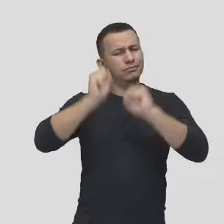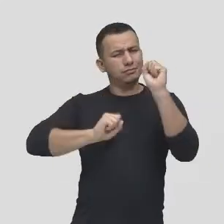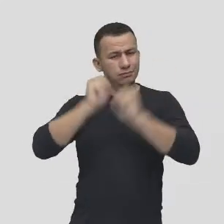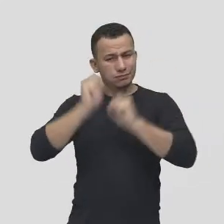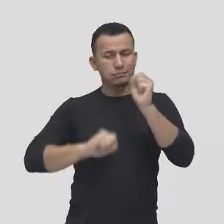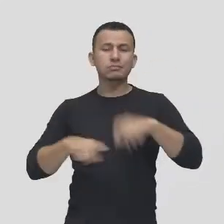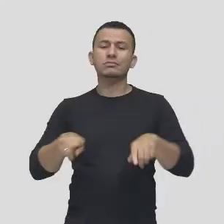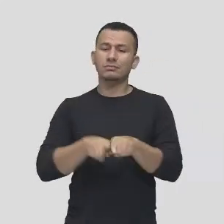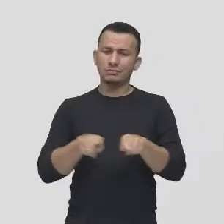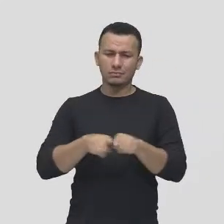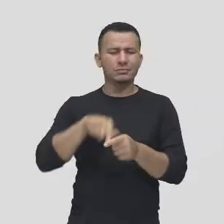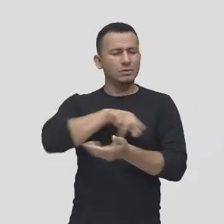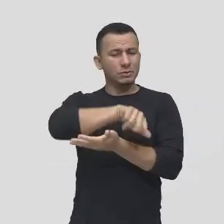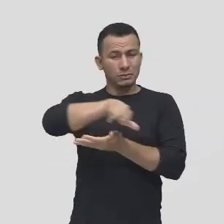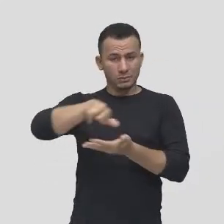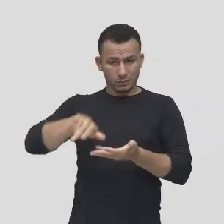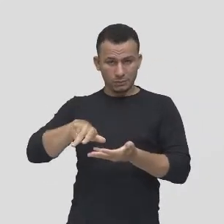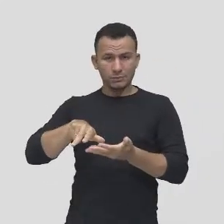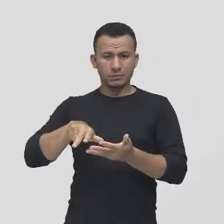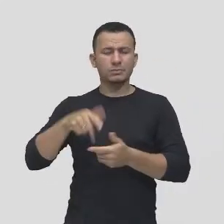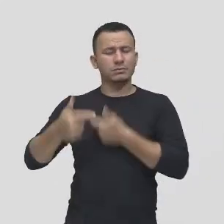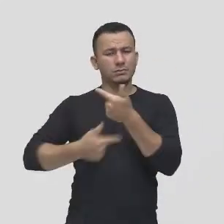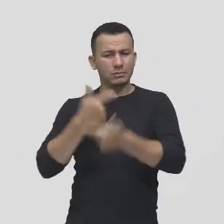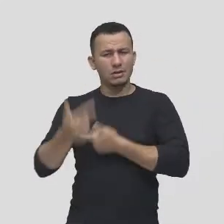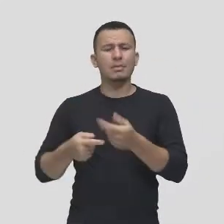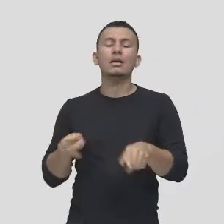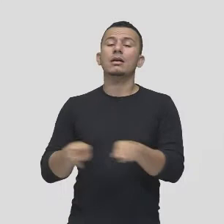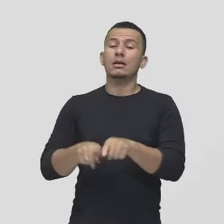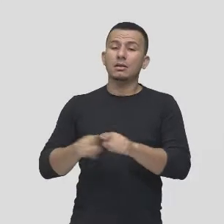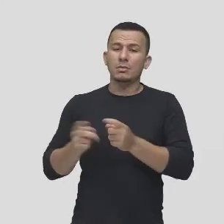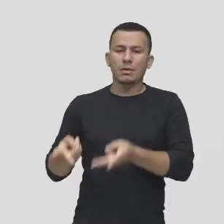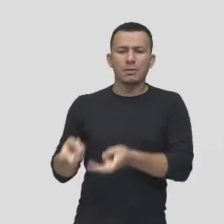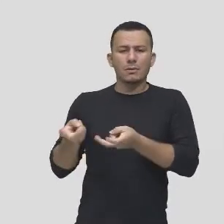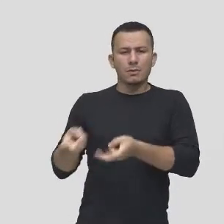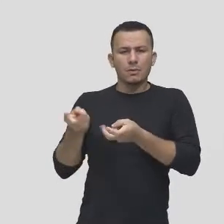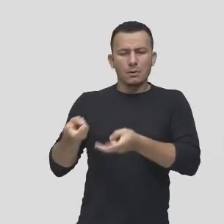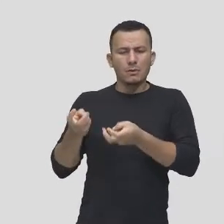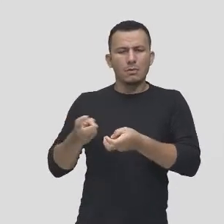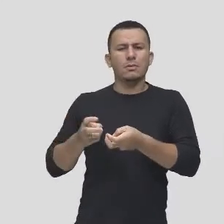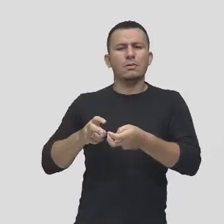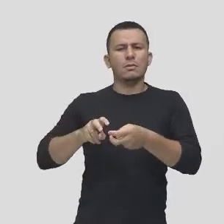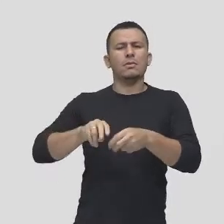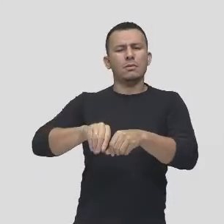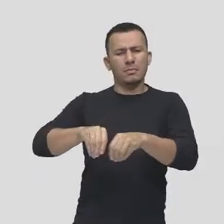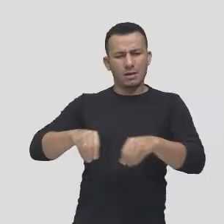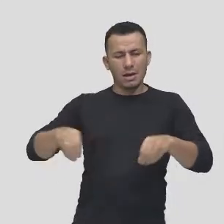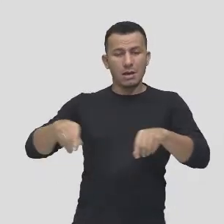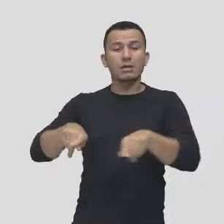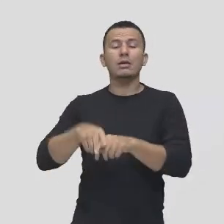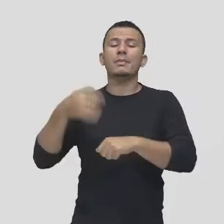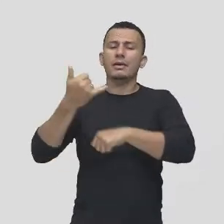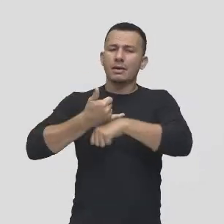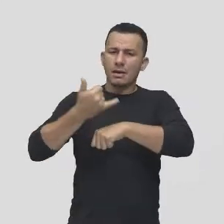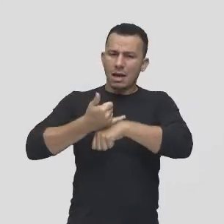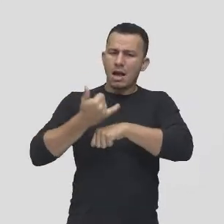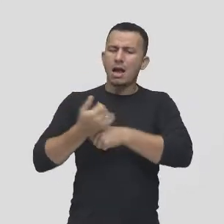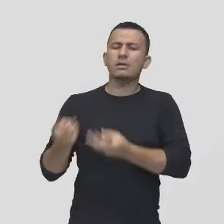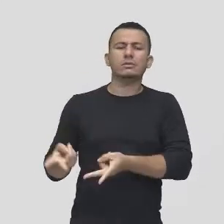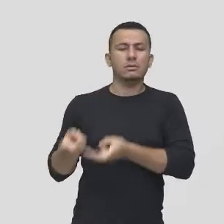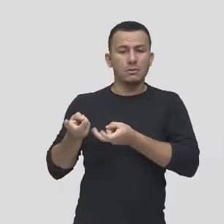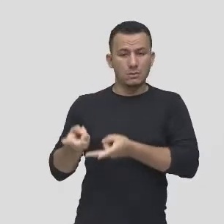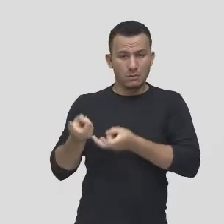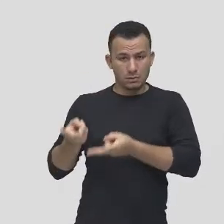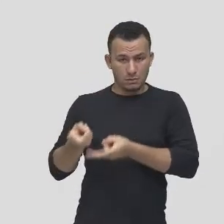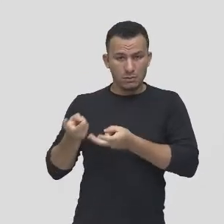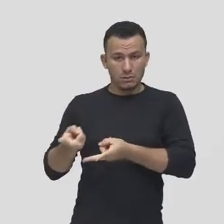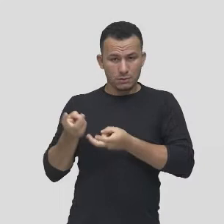Tem ali muitas fábricas, produção, extração de minérios e produção de aço, também naquela área ali, em áreas